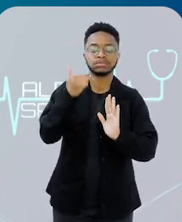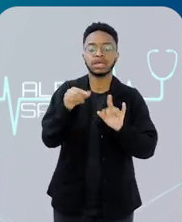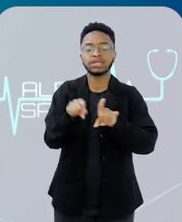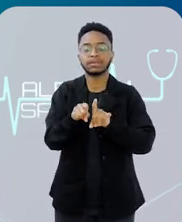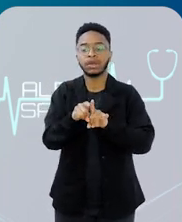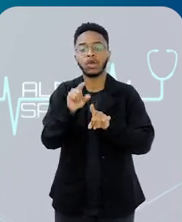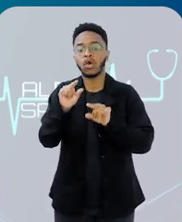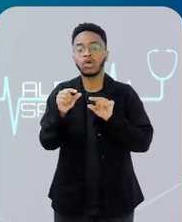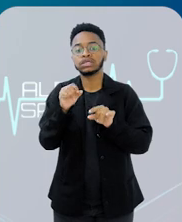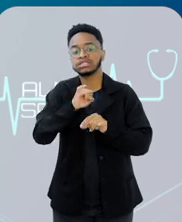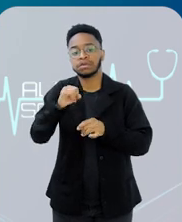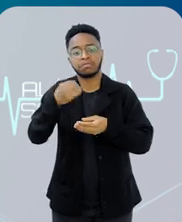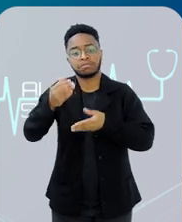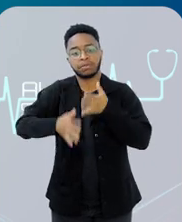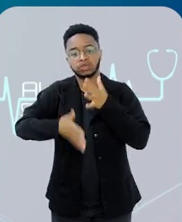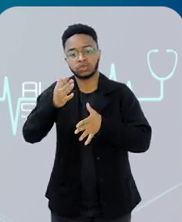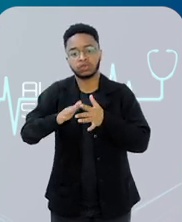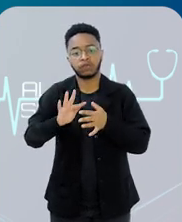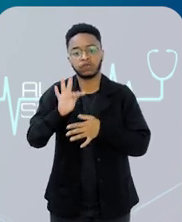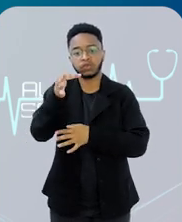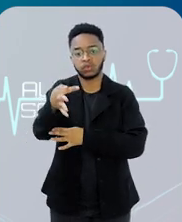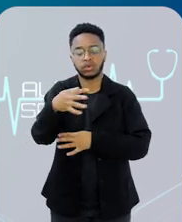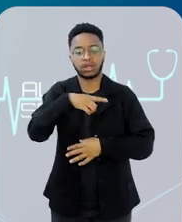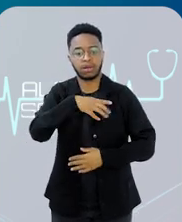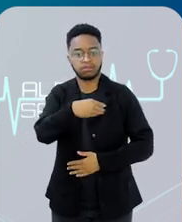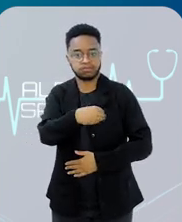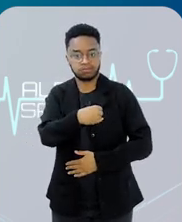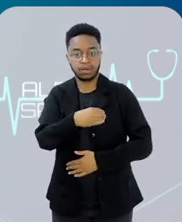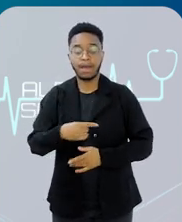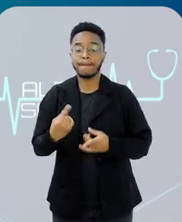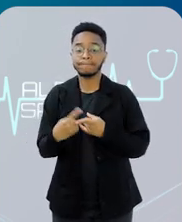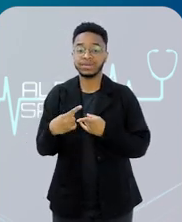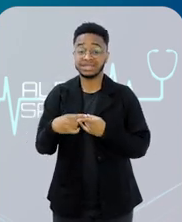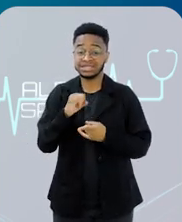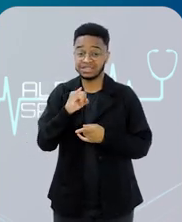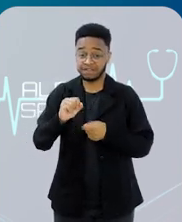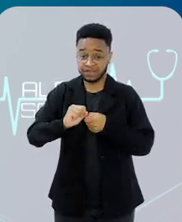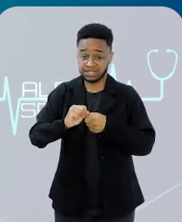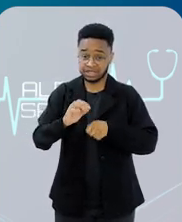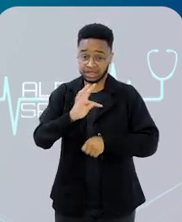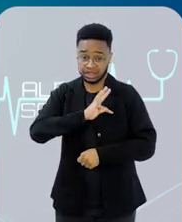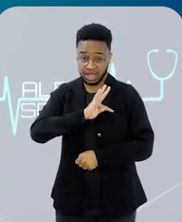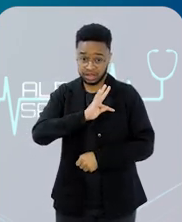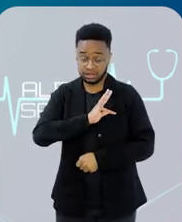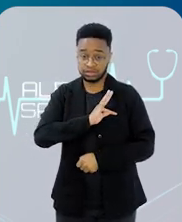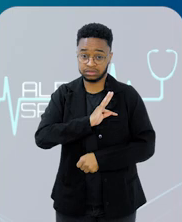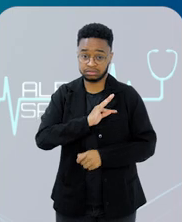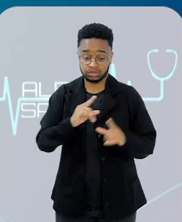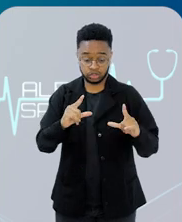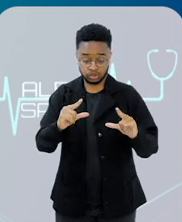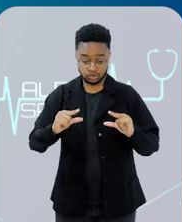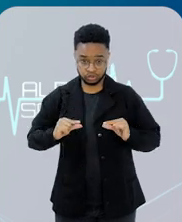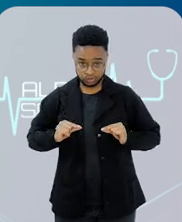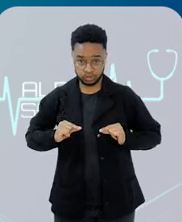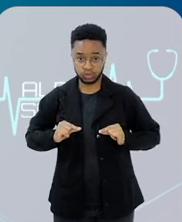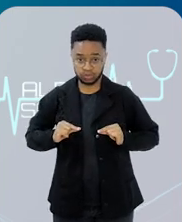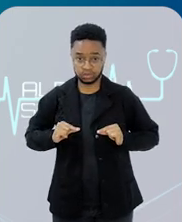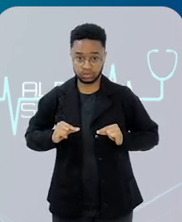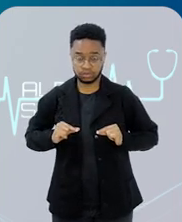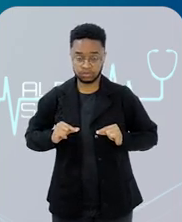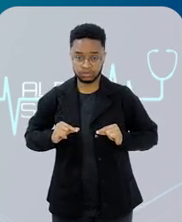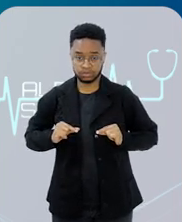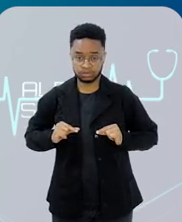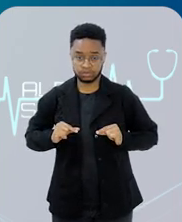e a implicações em amamentação futura. Então, toda vez que a gente faz alguma técnica de redução da mama, que